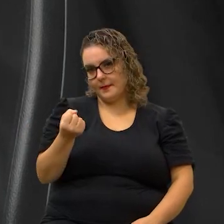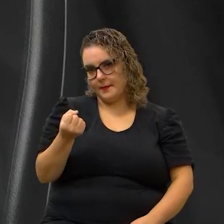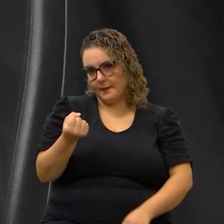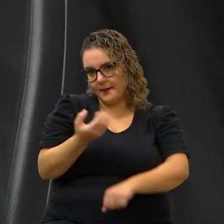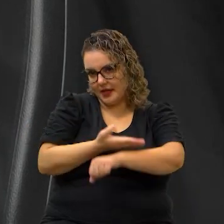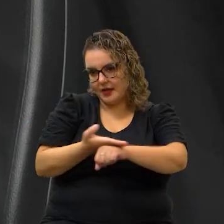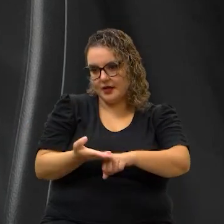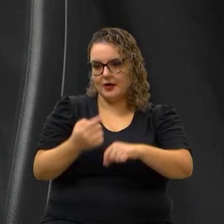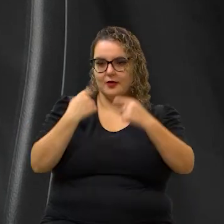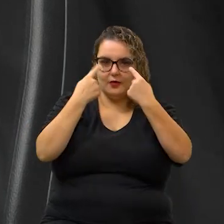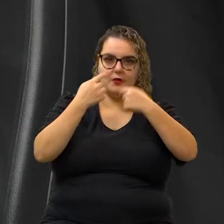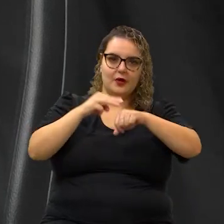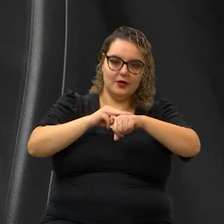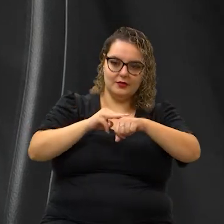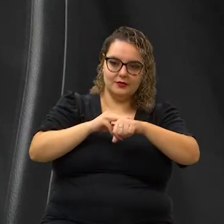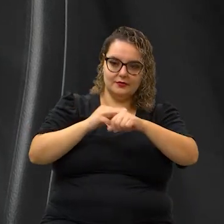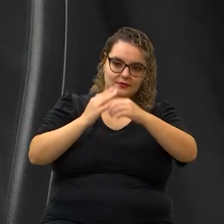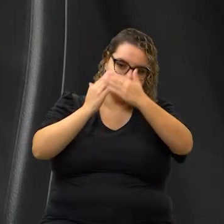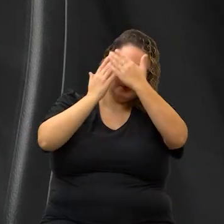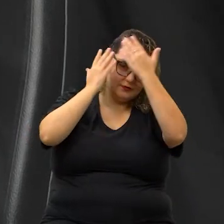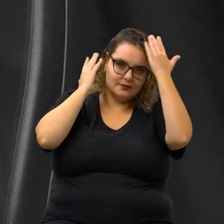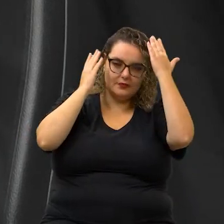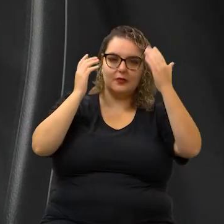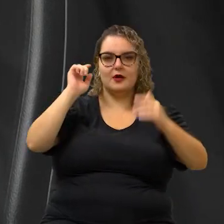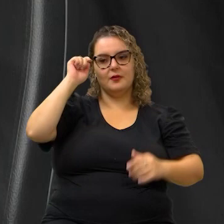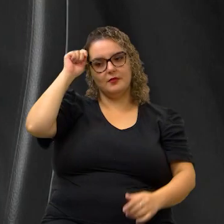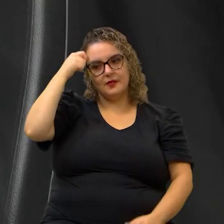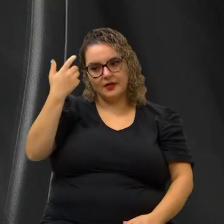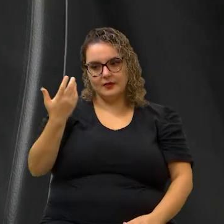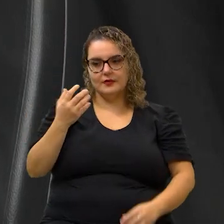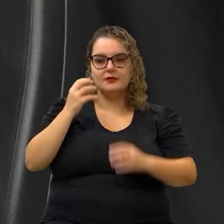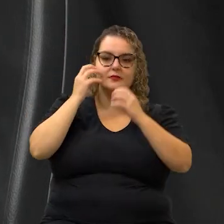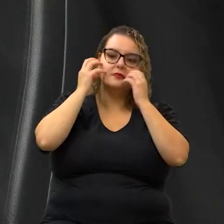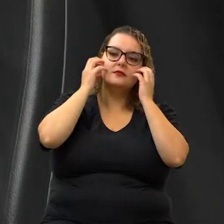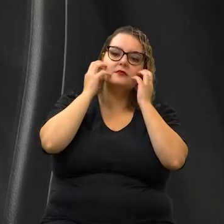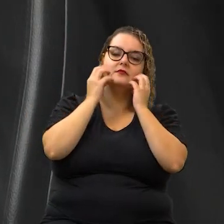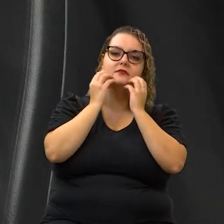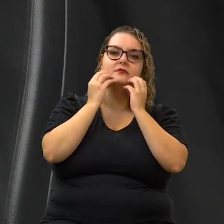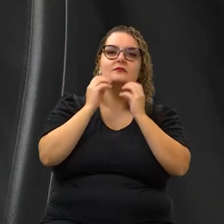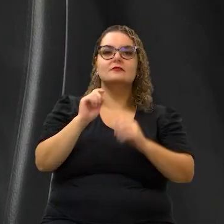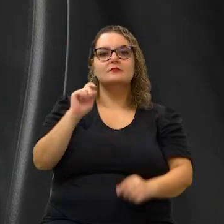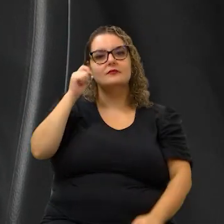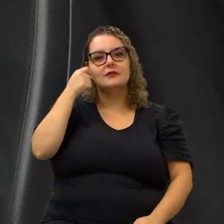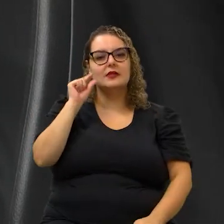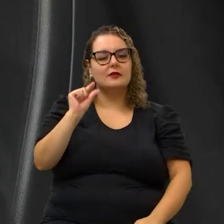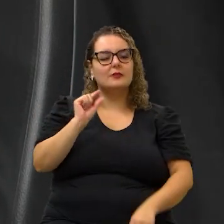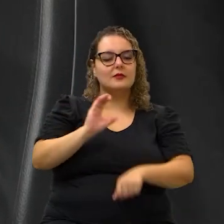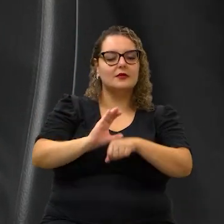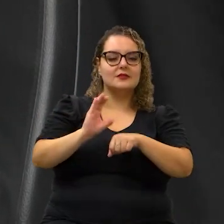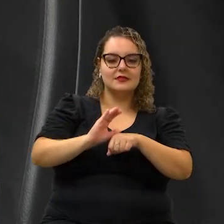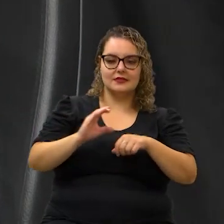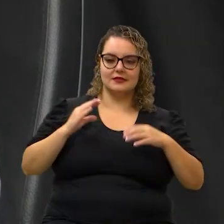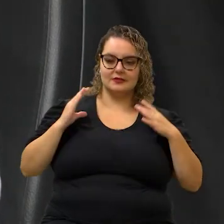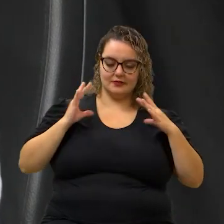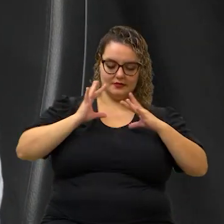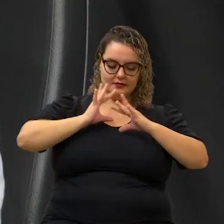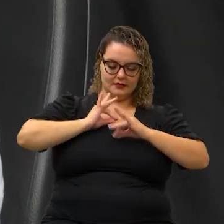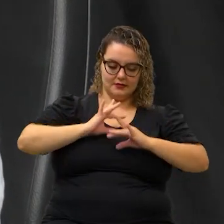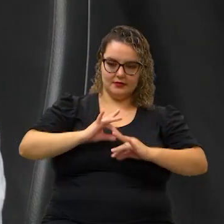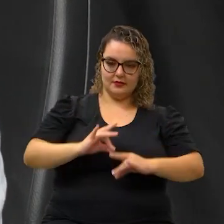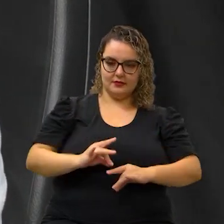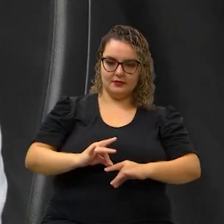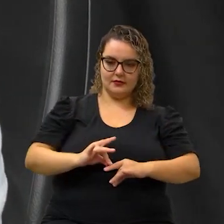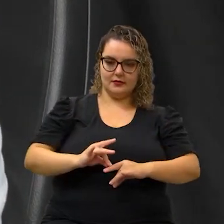tenho olhos castanhos, cabelo preto, uma barba preta já um pouco grisalha, estou com uma